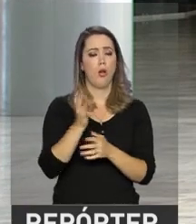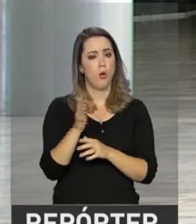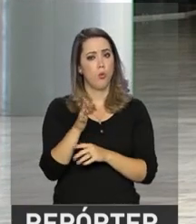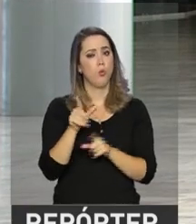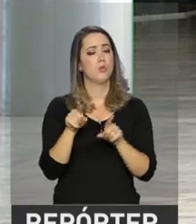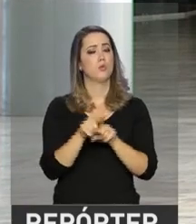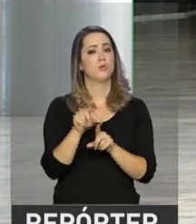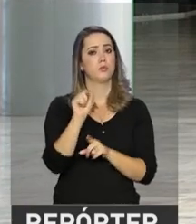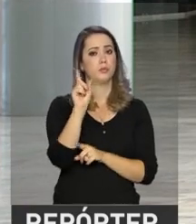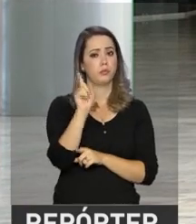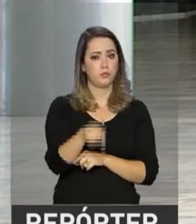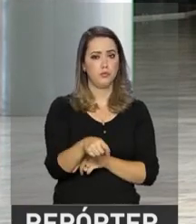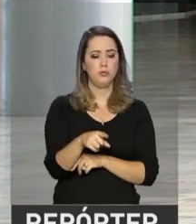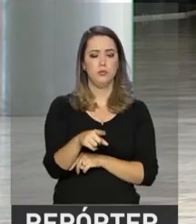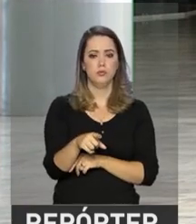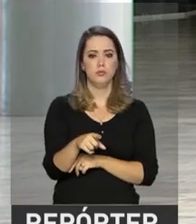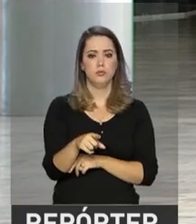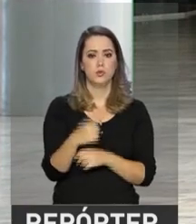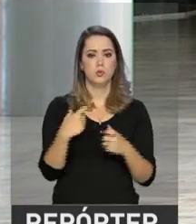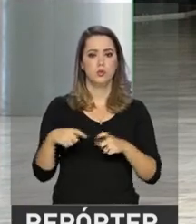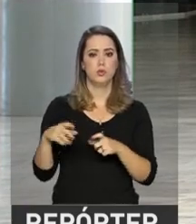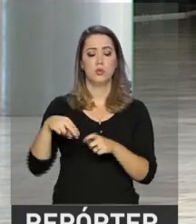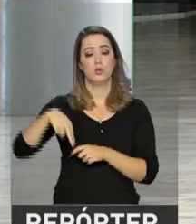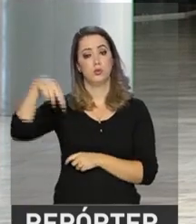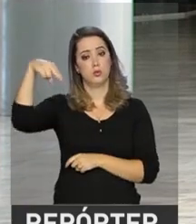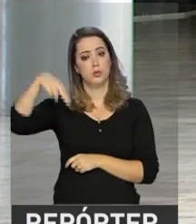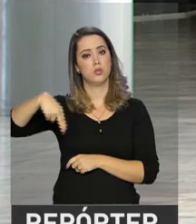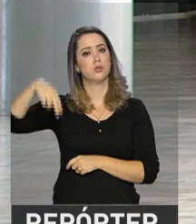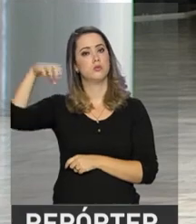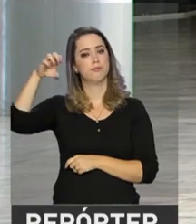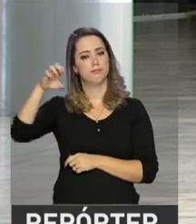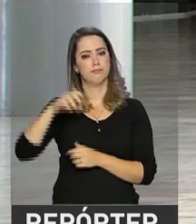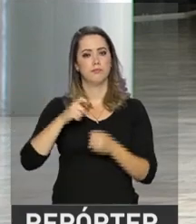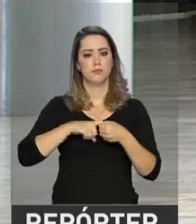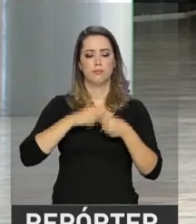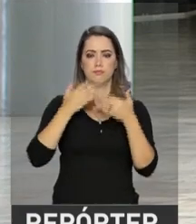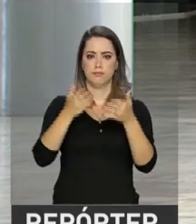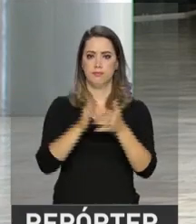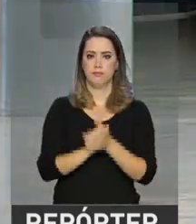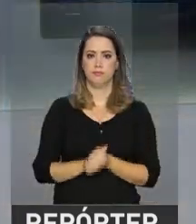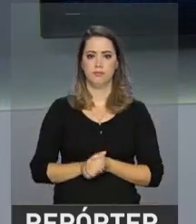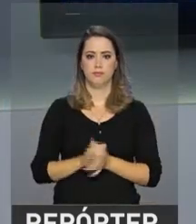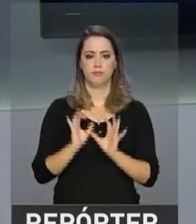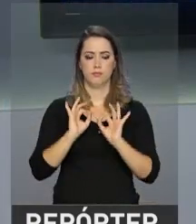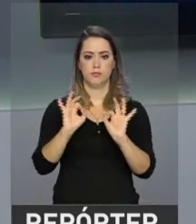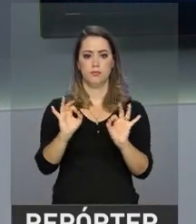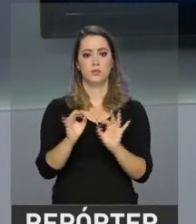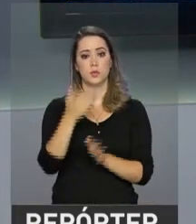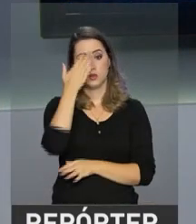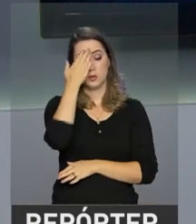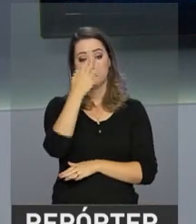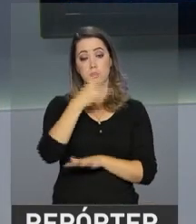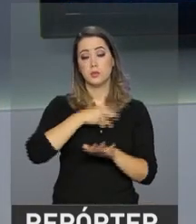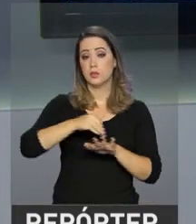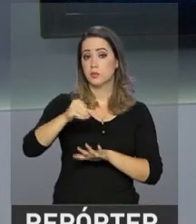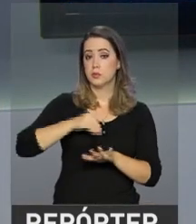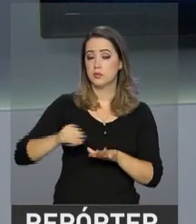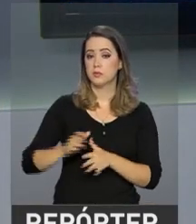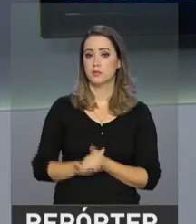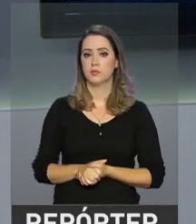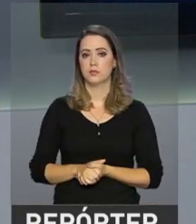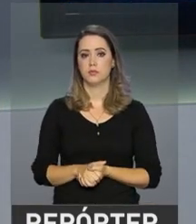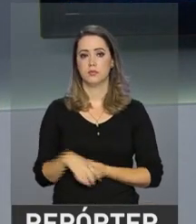desses títulos serão na região Norte e Nordeste. Eu volto com você, Roberto. Tá muito bom, Pablo. Obrigado aí pelas